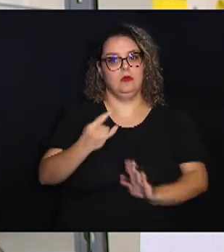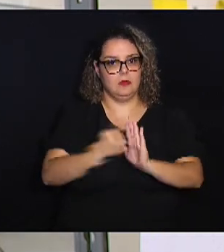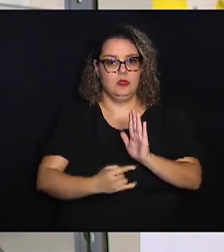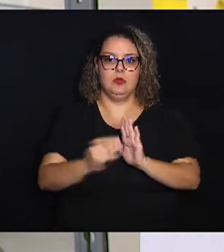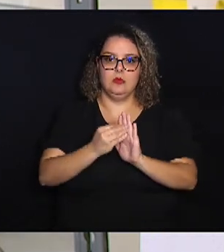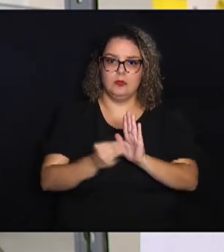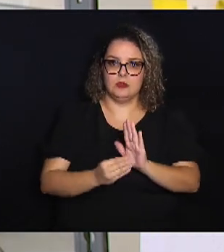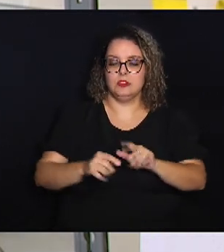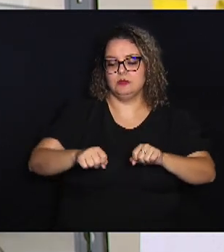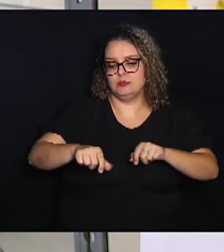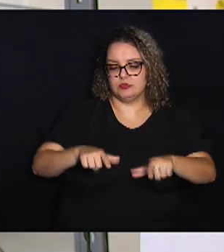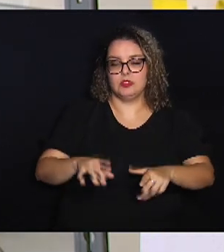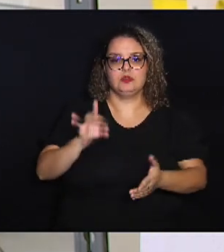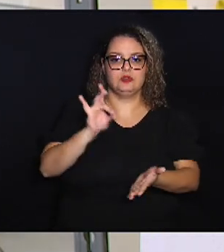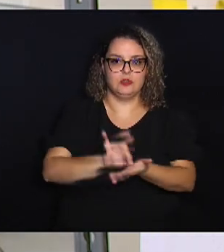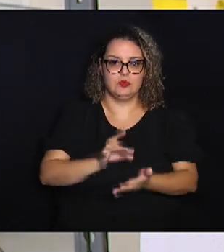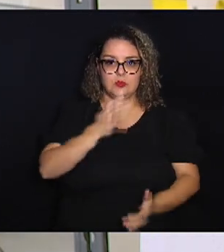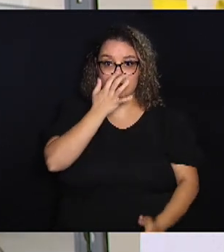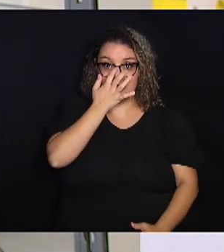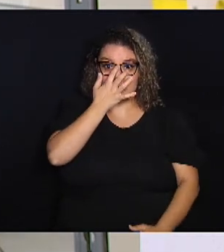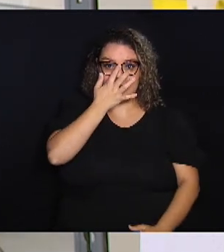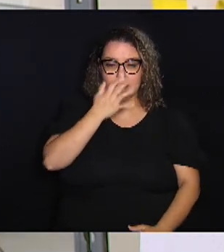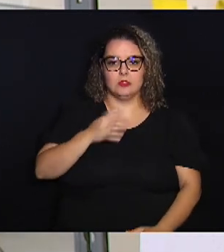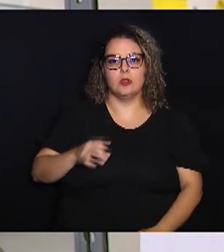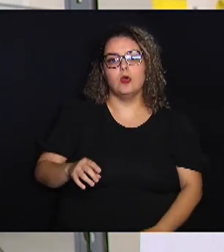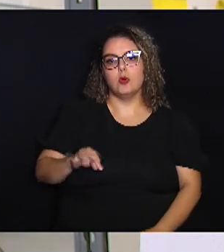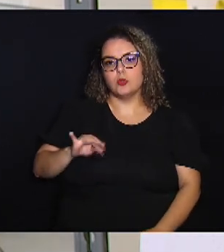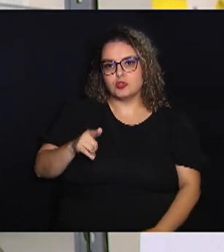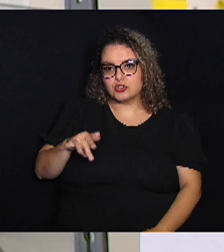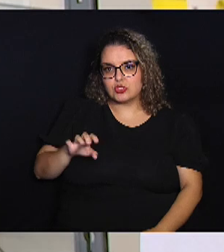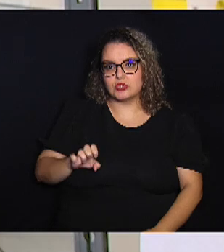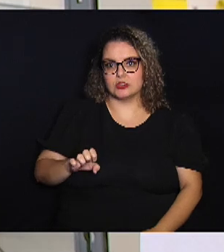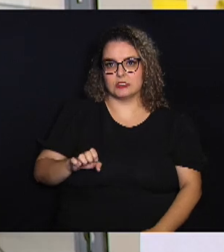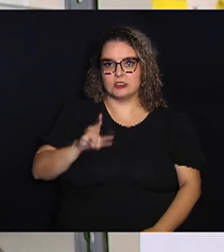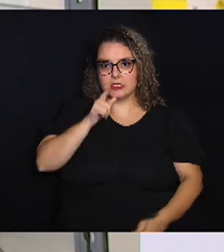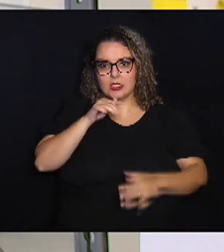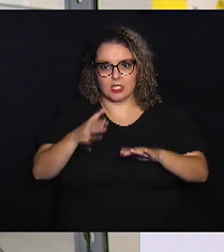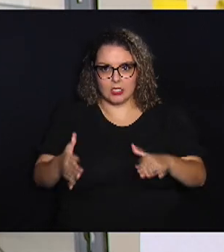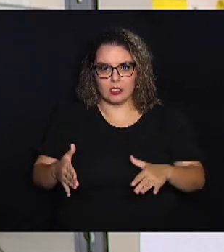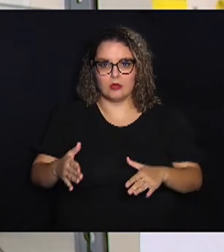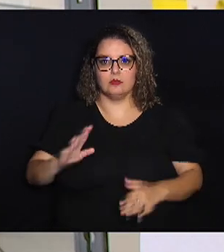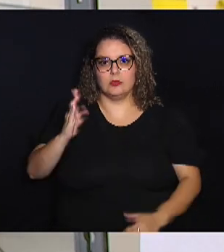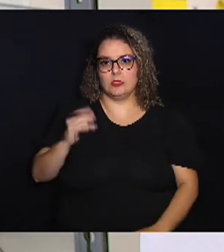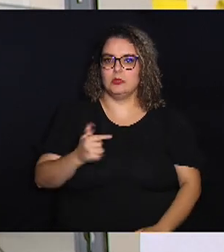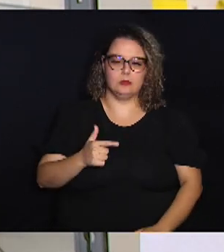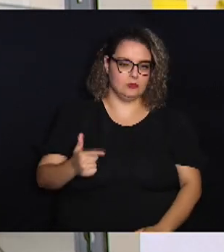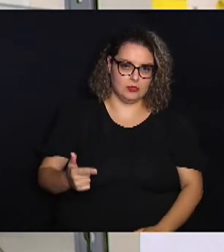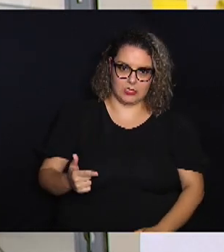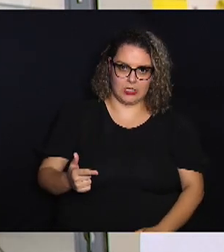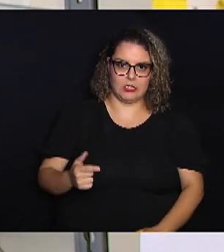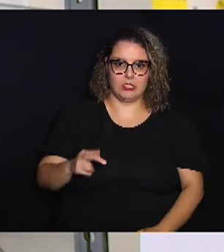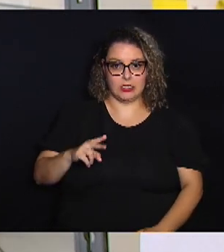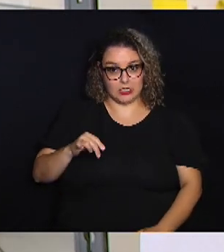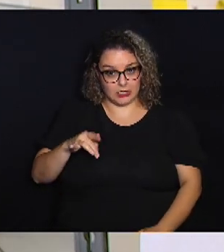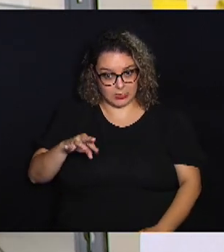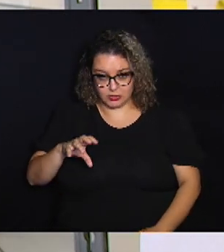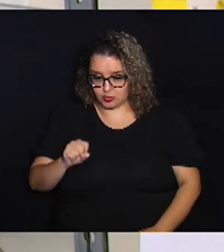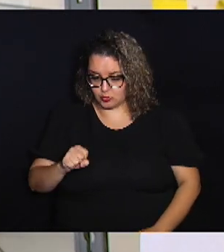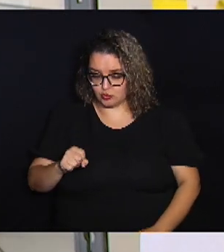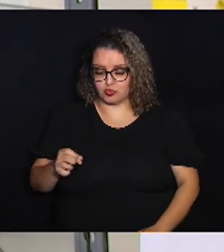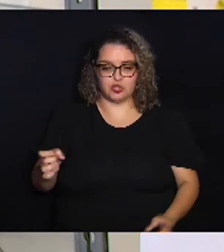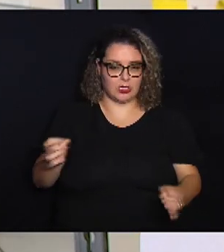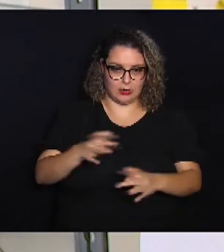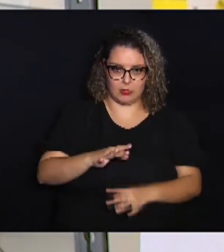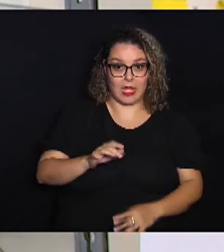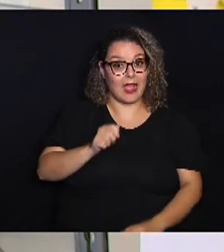de origem, né? O tigre d'água brasileiro ele não corre risco de extinção, pelo menos por enquanto, né?